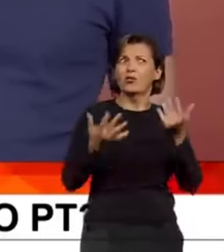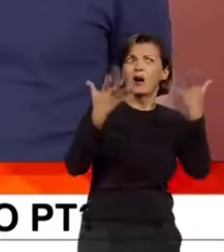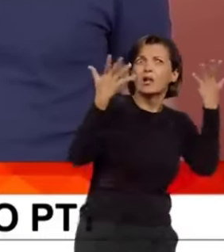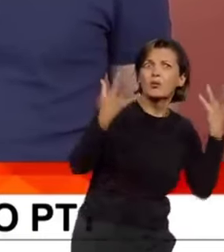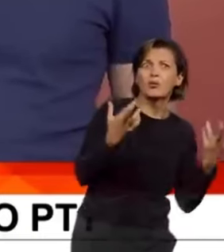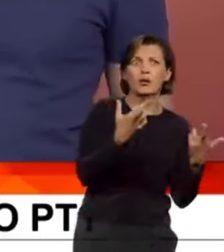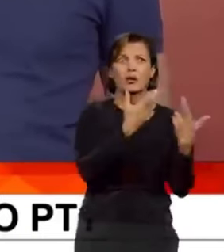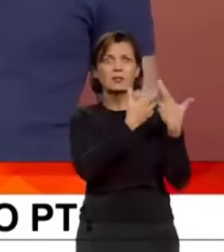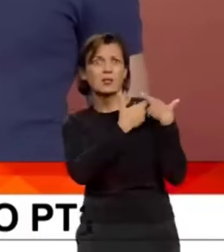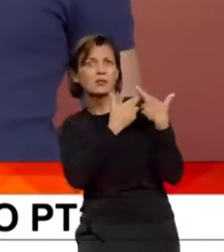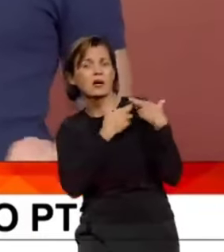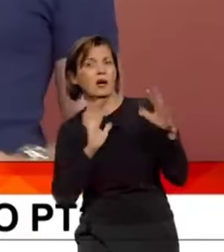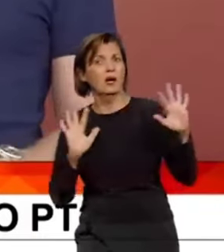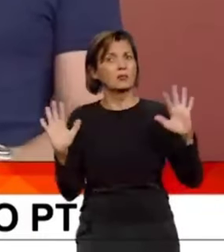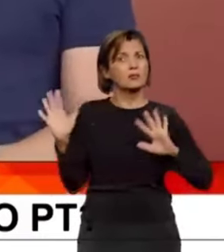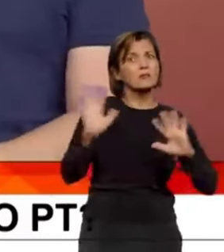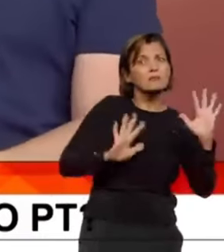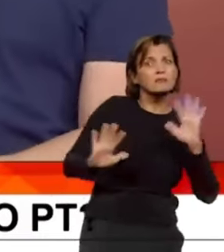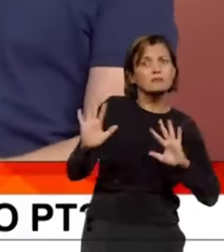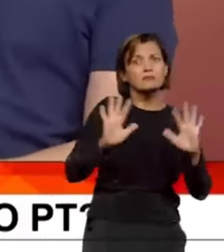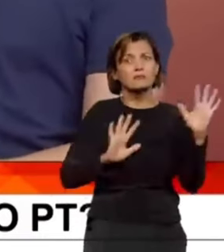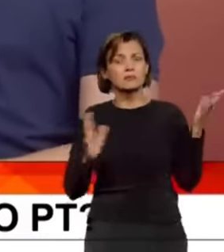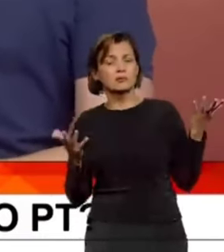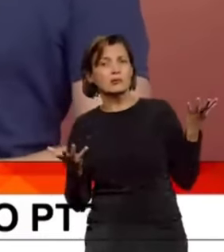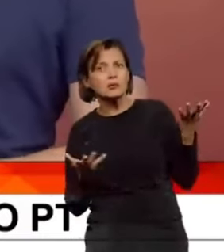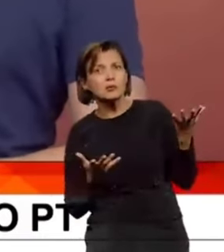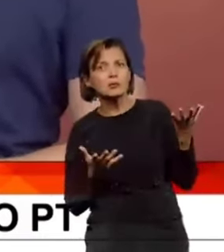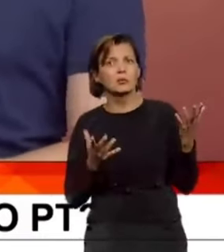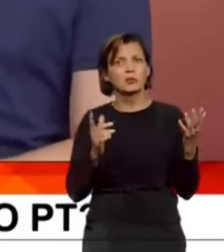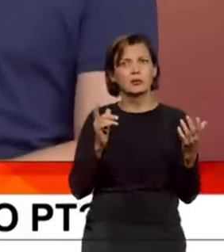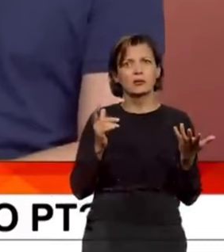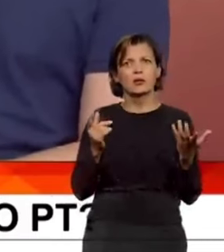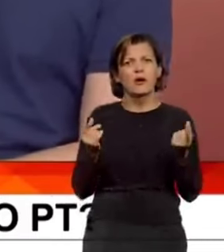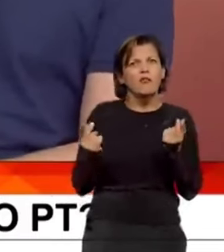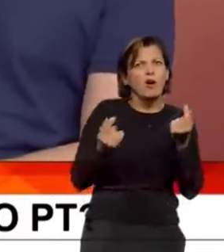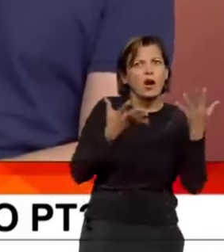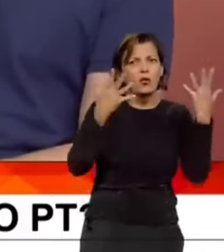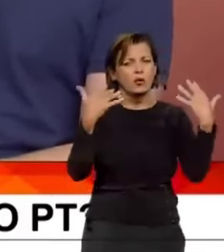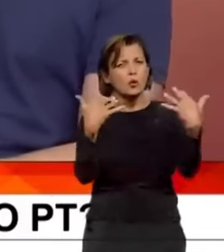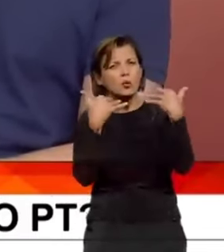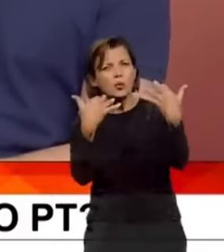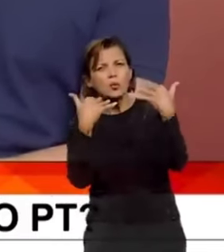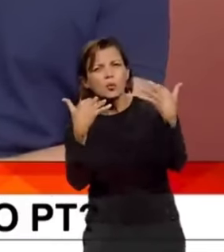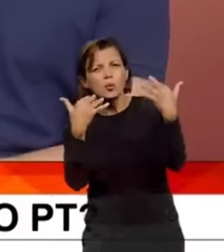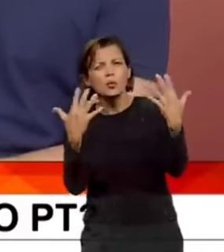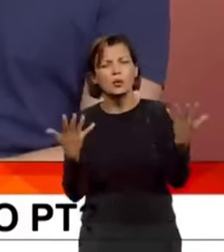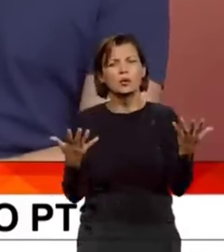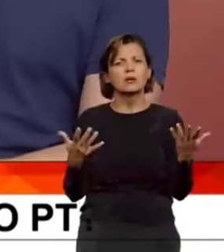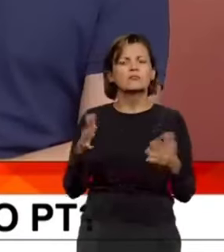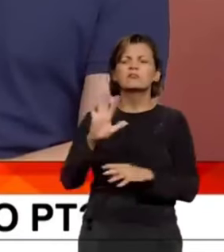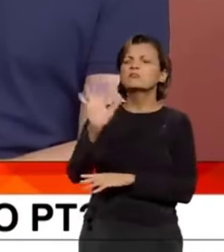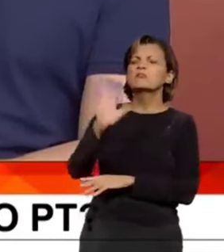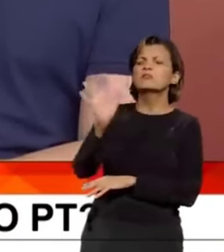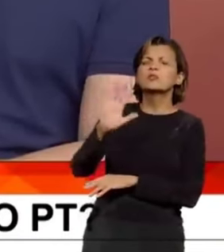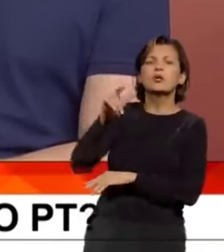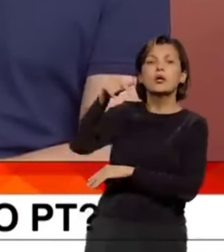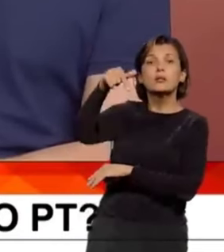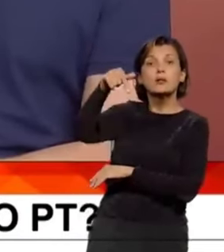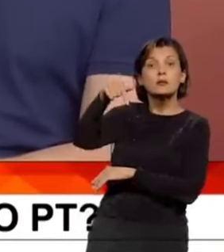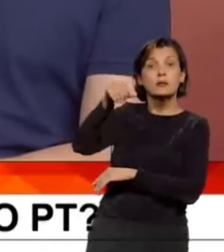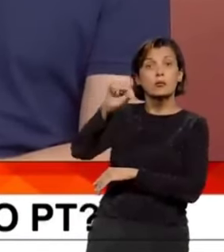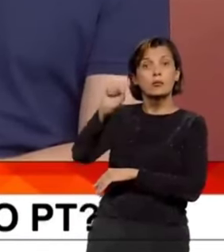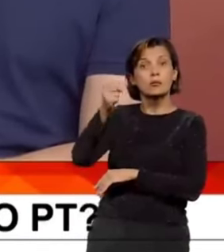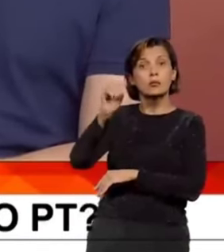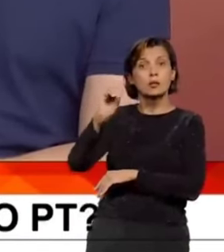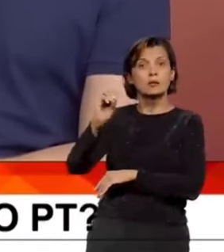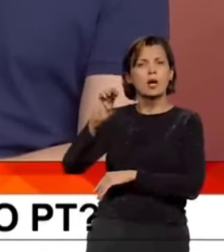responsabilidade a irresponsabilidade Em responsabilidade e respeito ao nossos telespectadores e falar só setecentos e